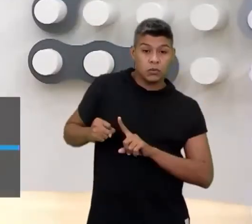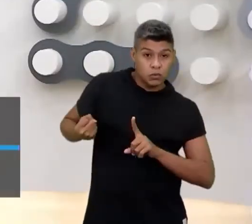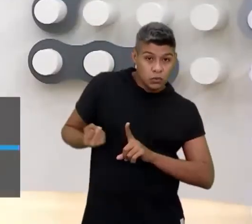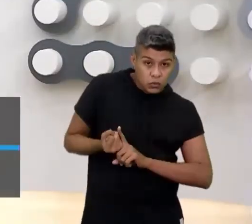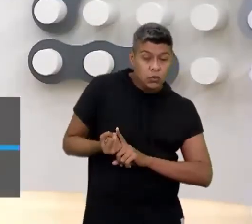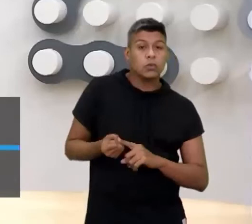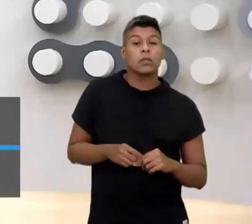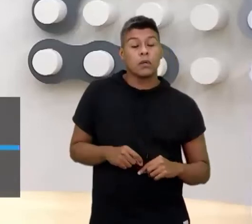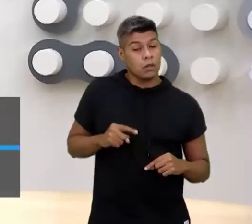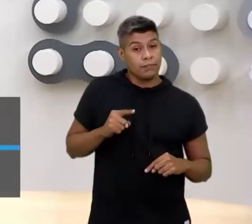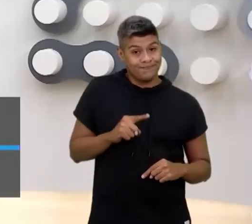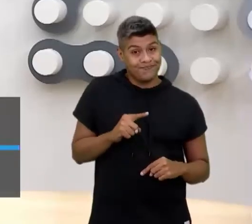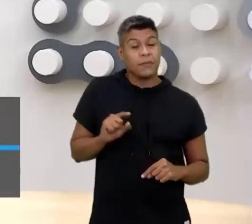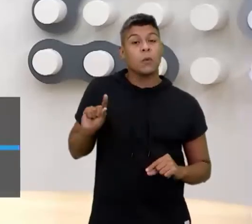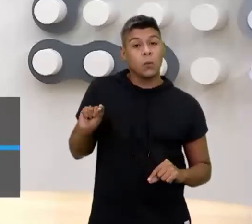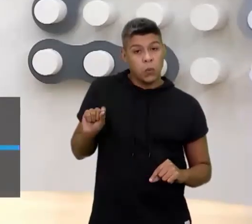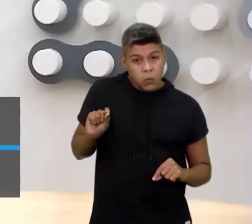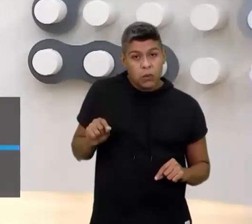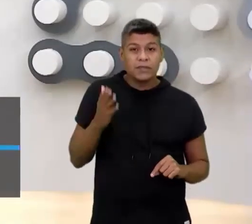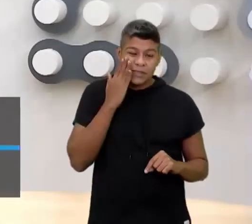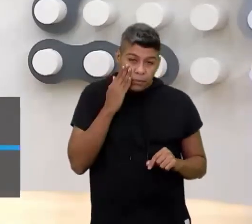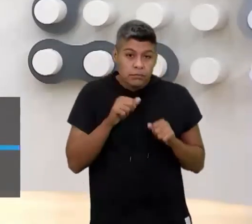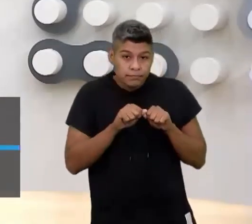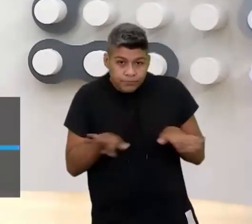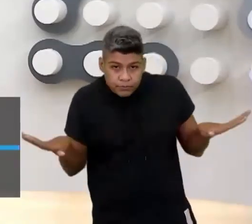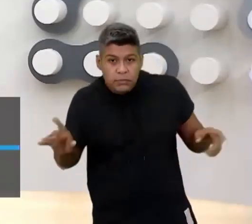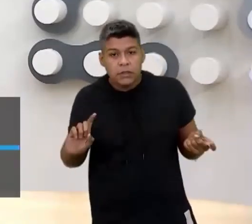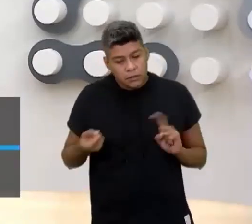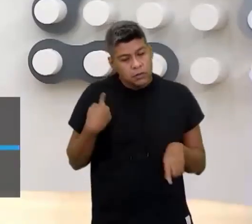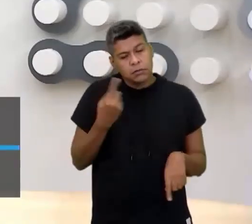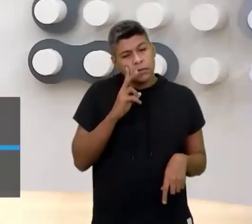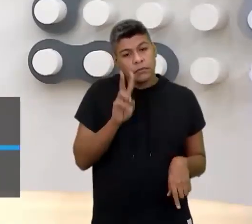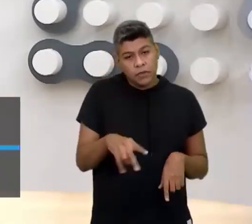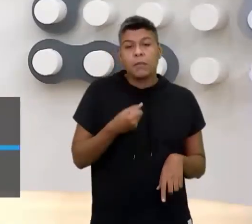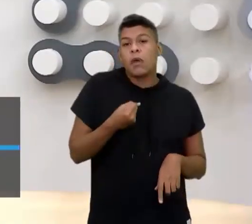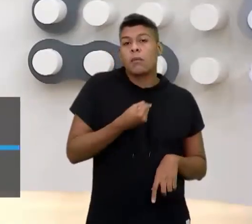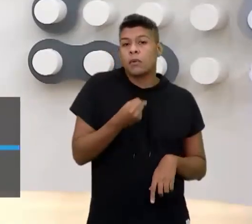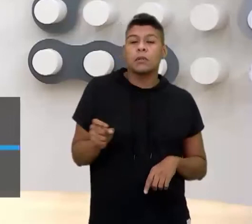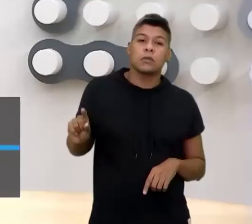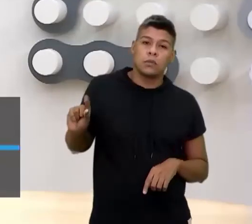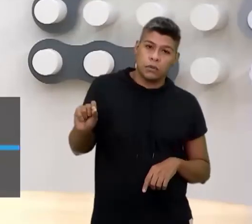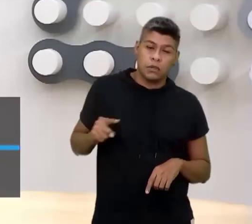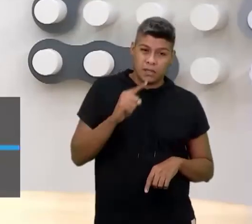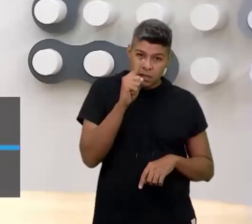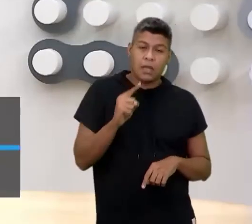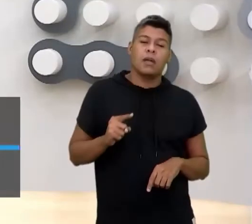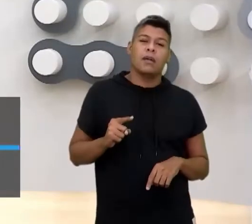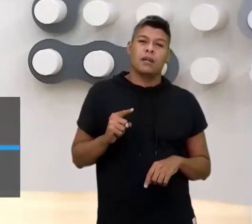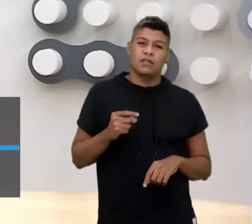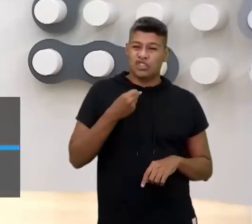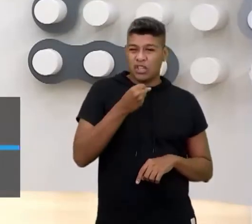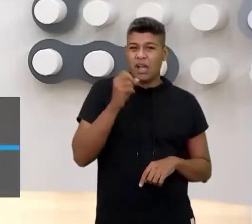social, ele, né, amplia esse debate e nós vemos nessa reportagem lá do canal Brasil de